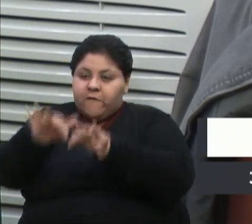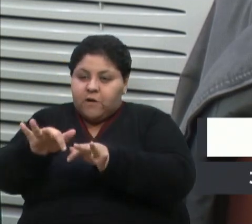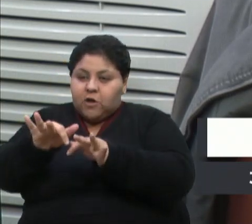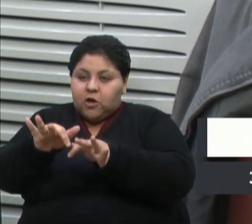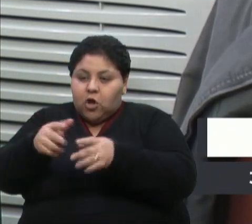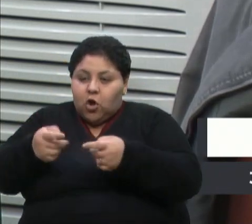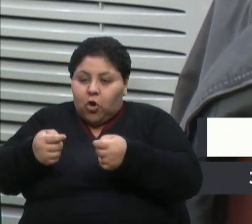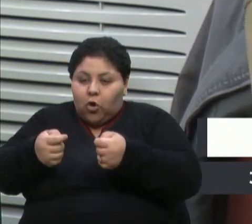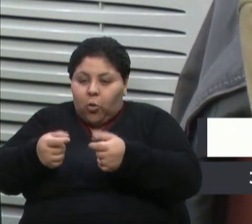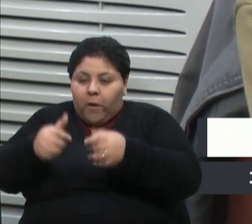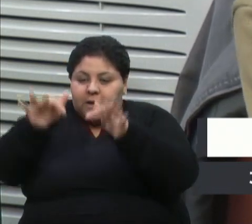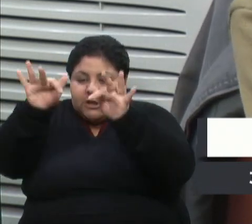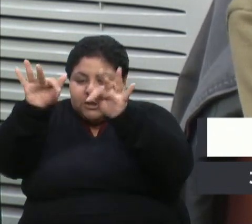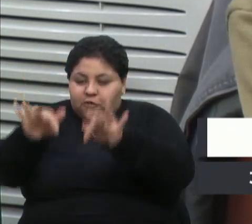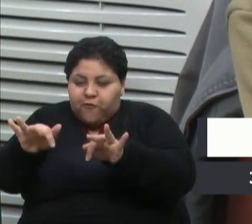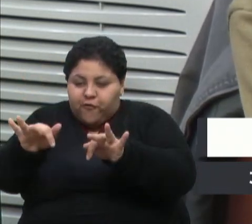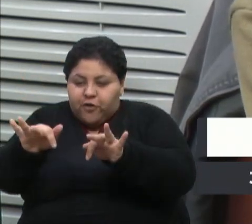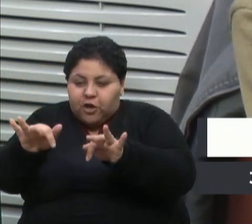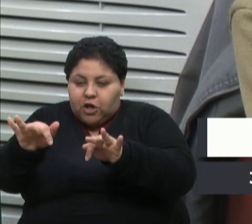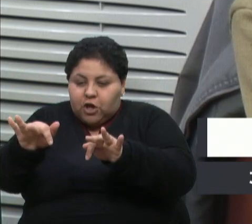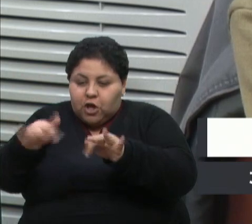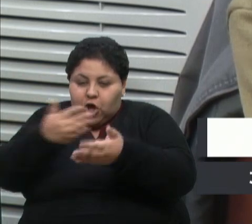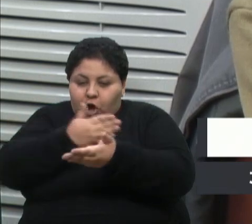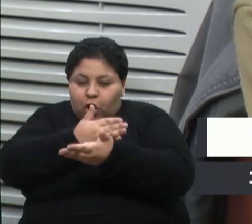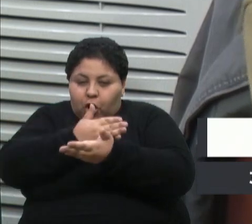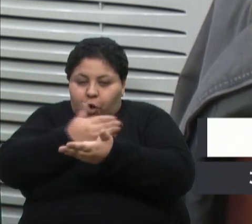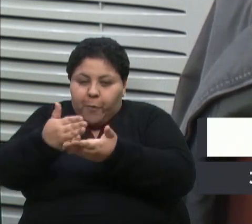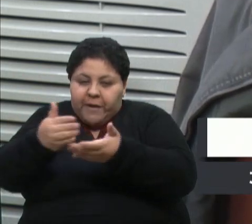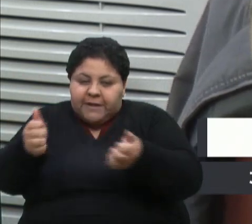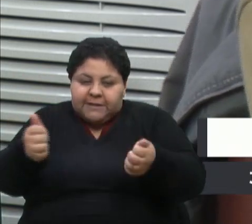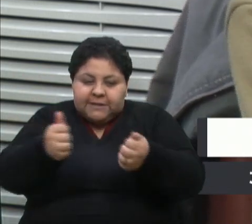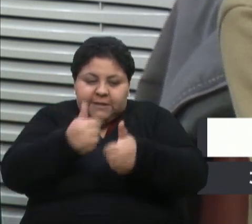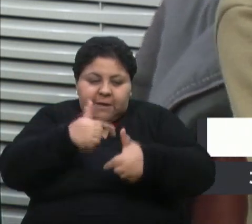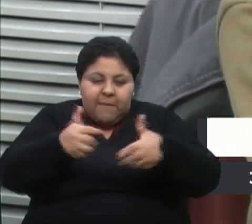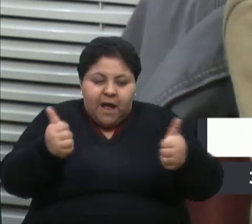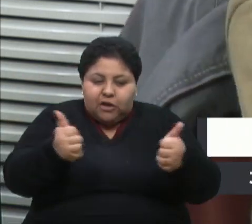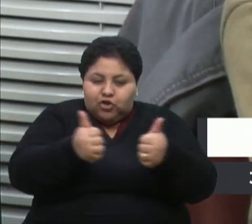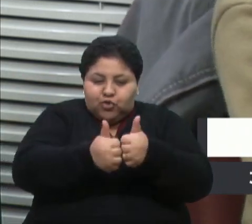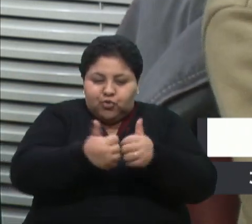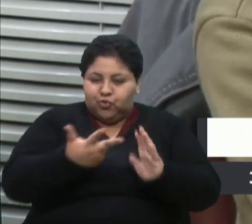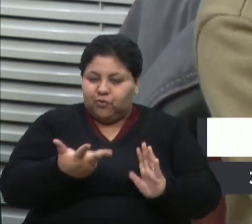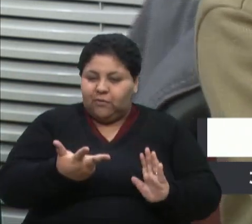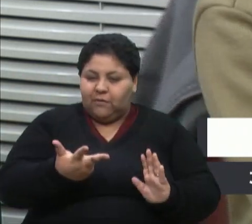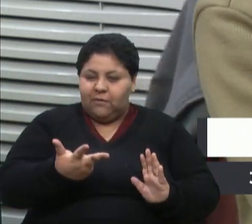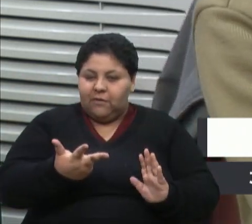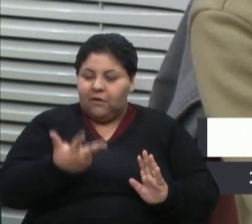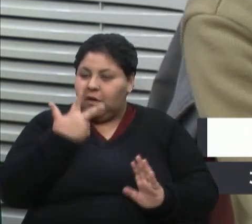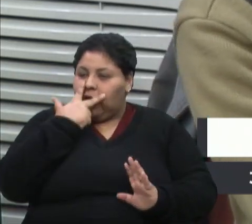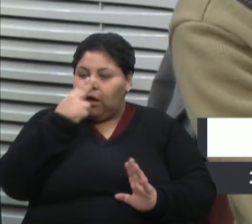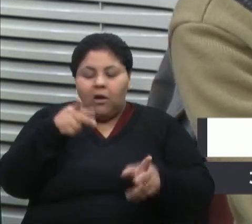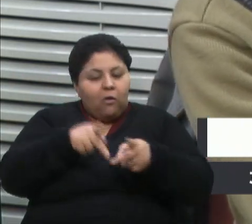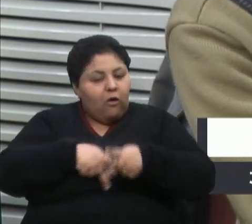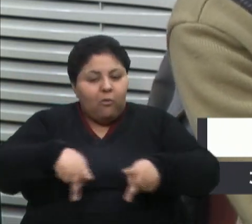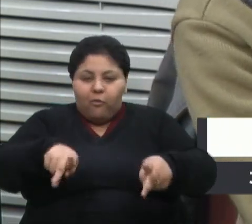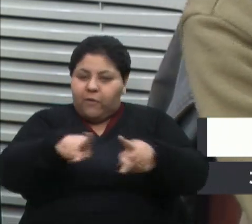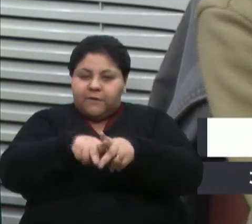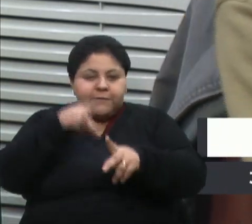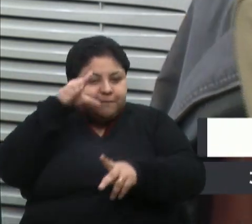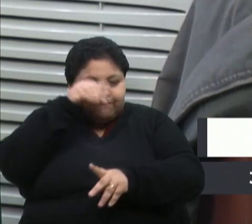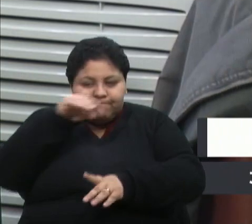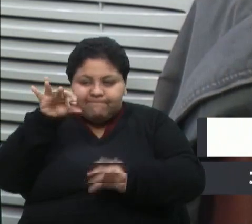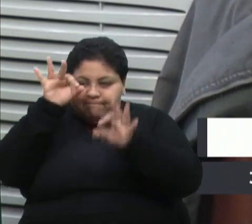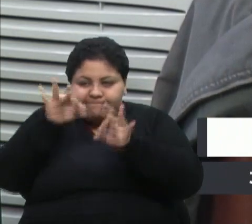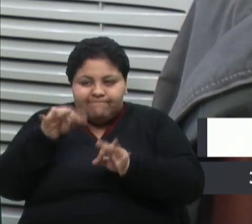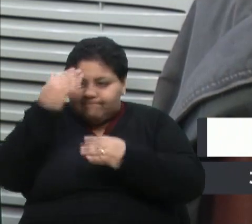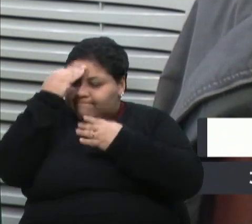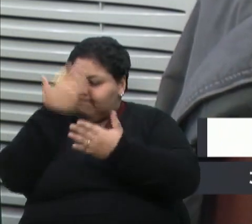o ônibus andando e pula, querendo ser o pai da criança. E muitas vezes a população passa despercebido e acredita. Né?